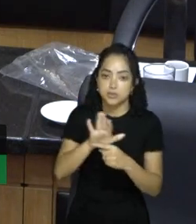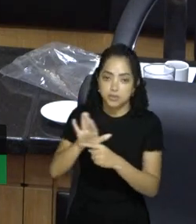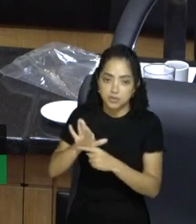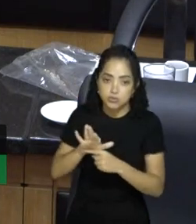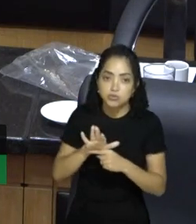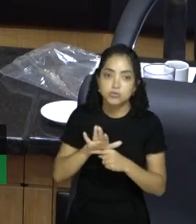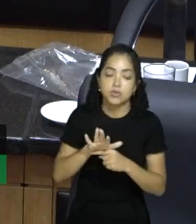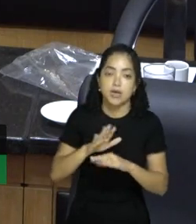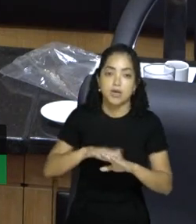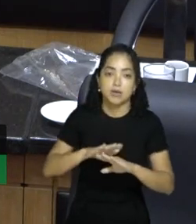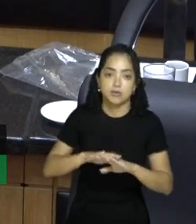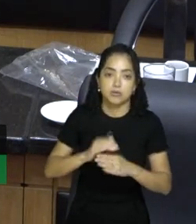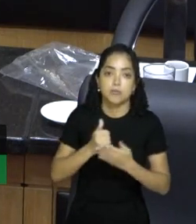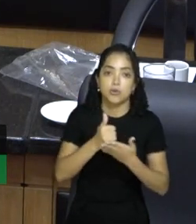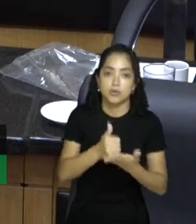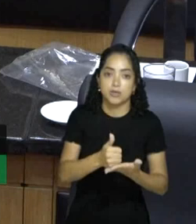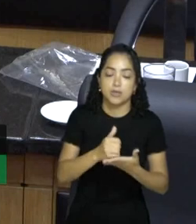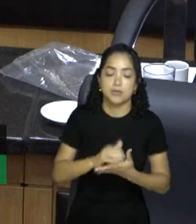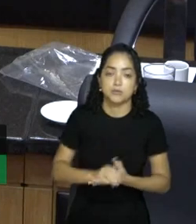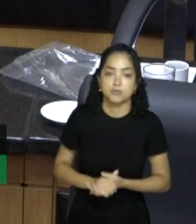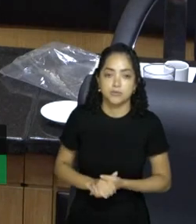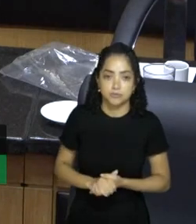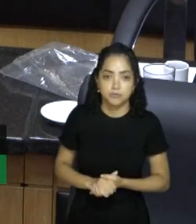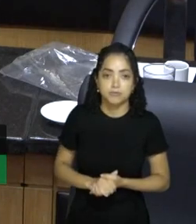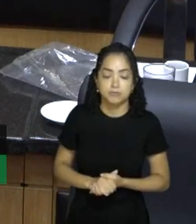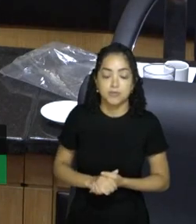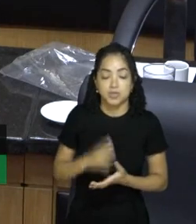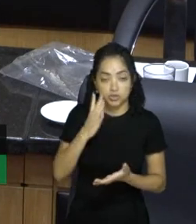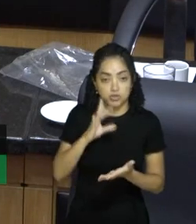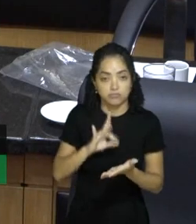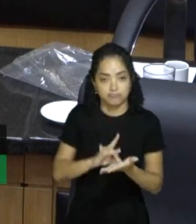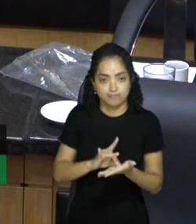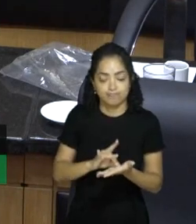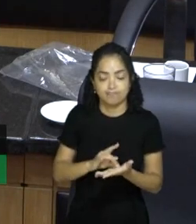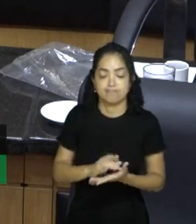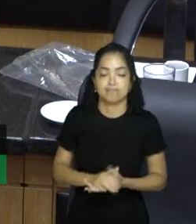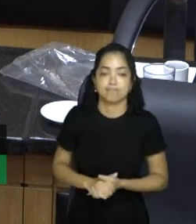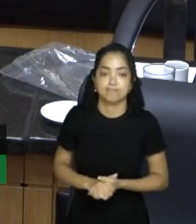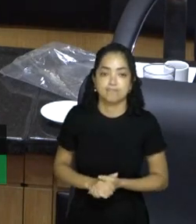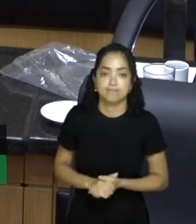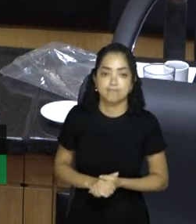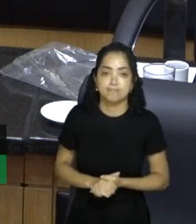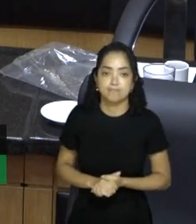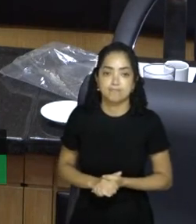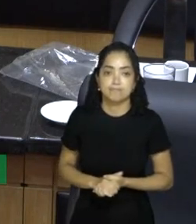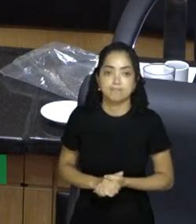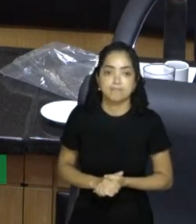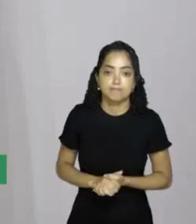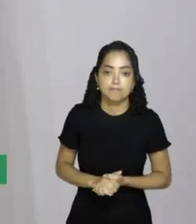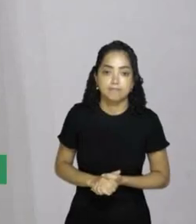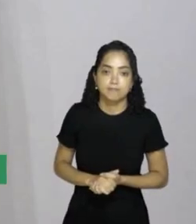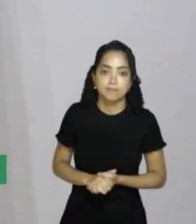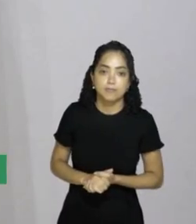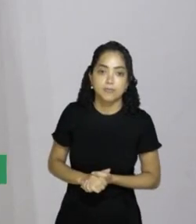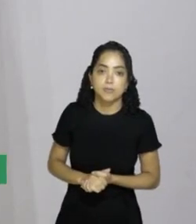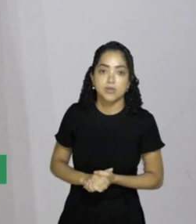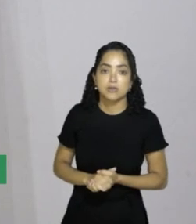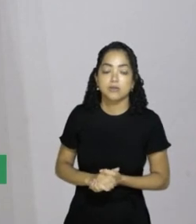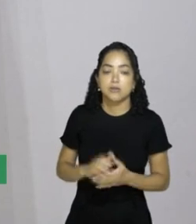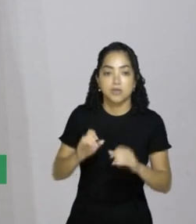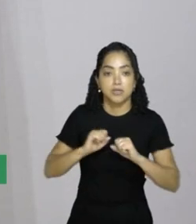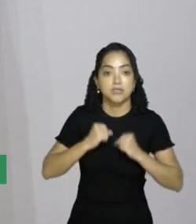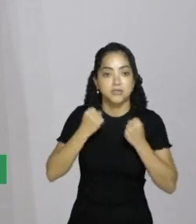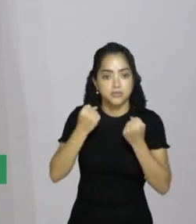Reis aqui em Santa Catarina é um momento de reconhecimento esforço de todos nós eu fiquei mais do que o senhor também que foi um grande